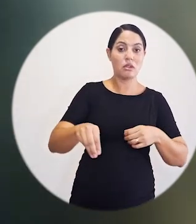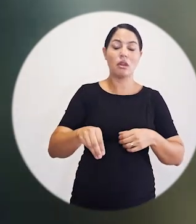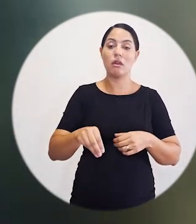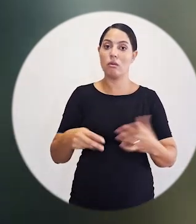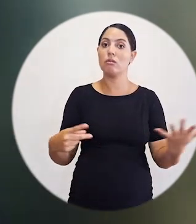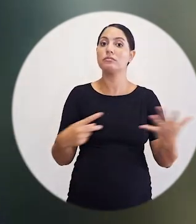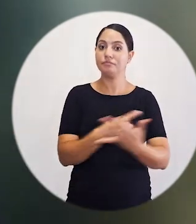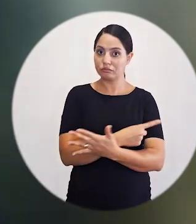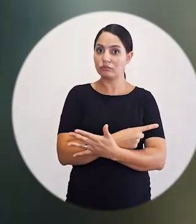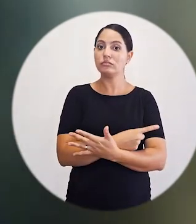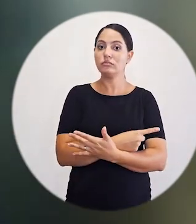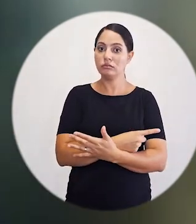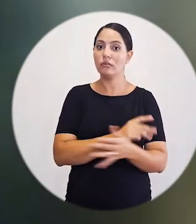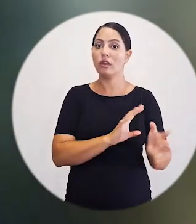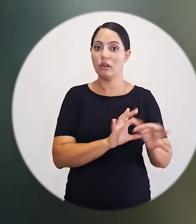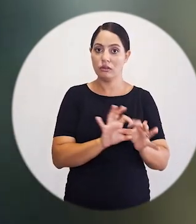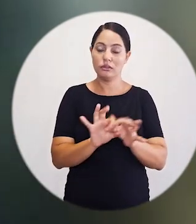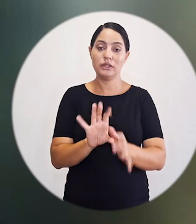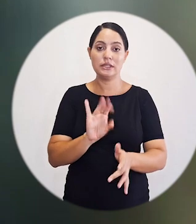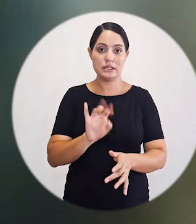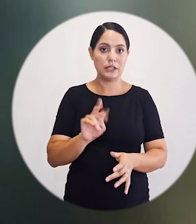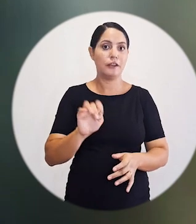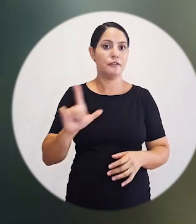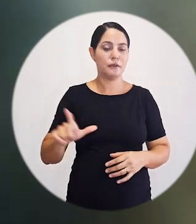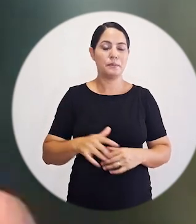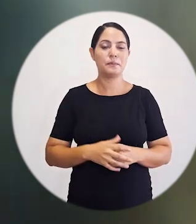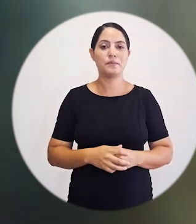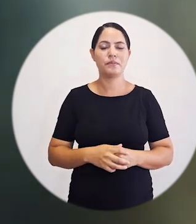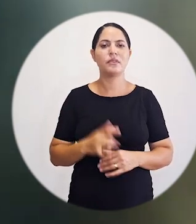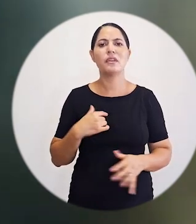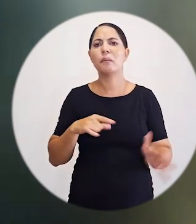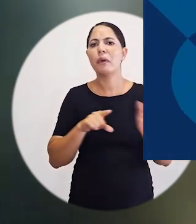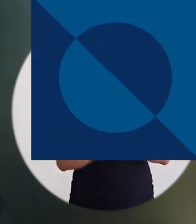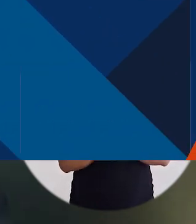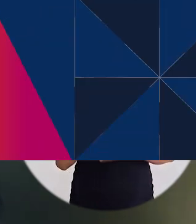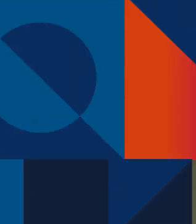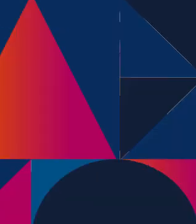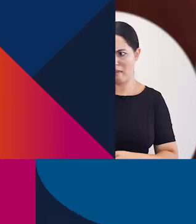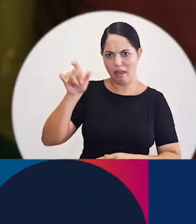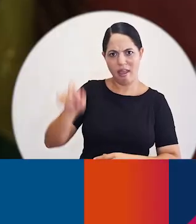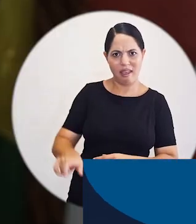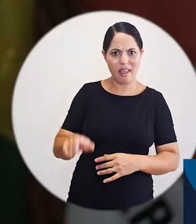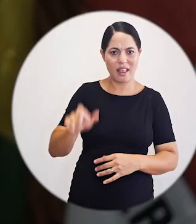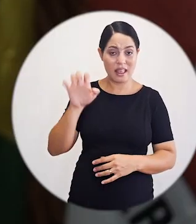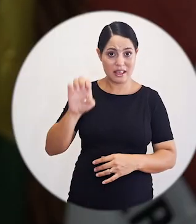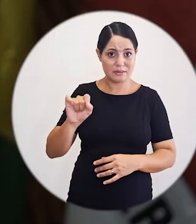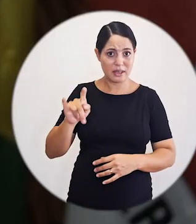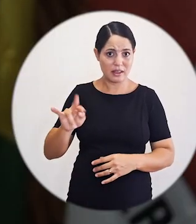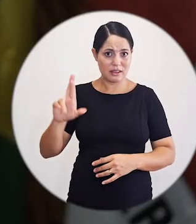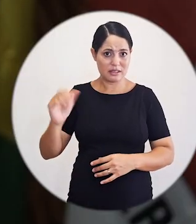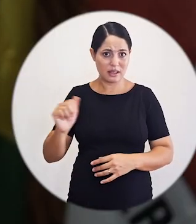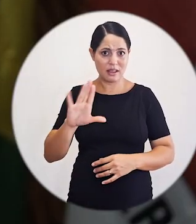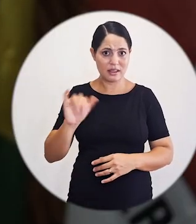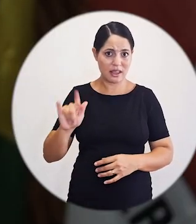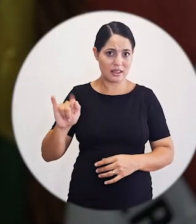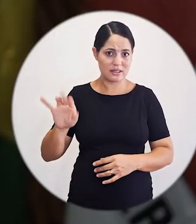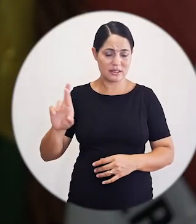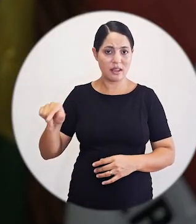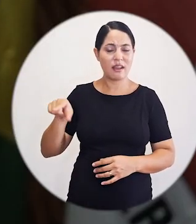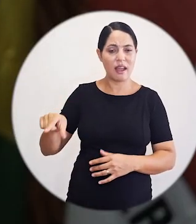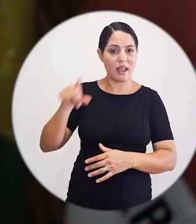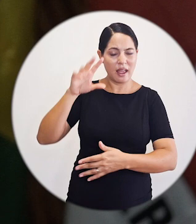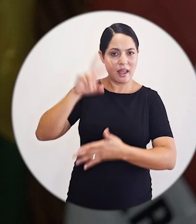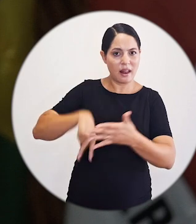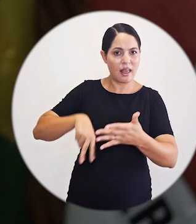pode também demandar indenizações, por exemplo, no âmbito do civil. Você sabe quem foi Esperança Garcia?